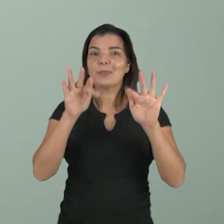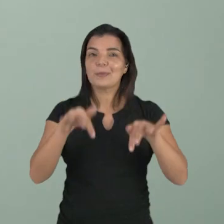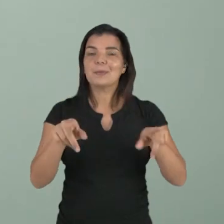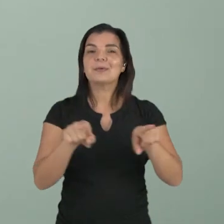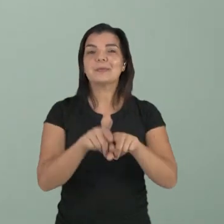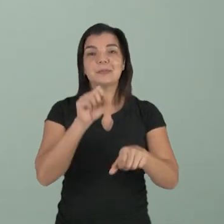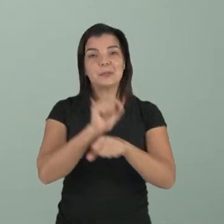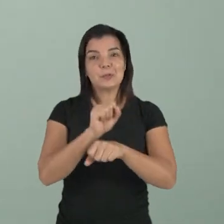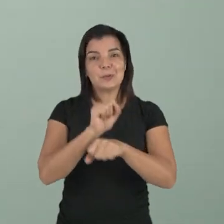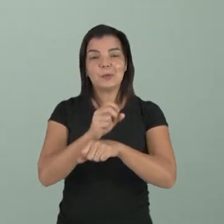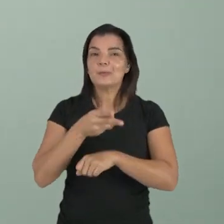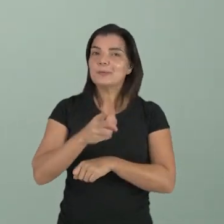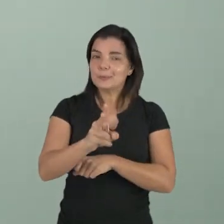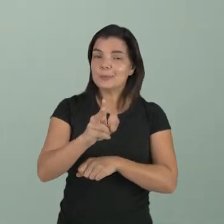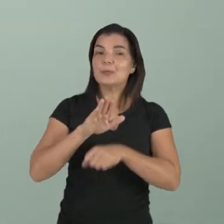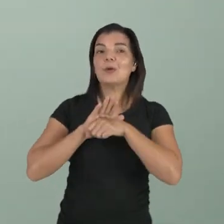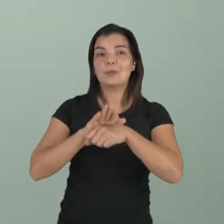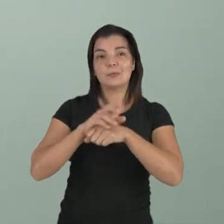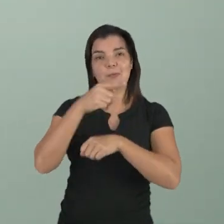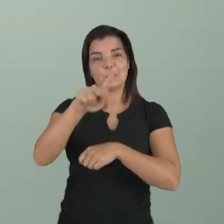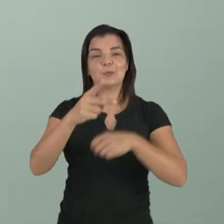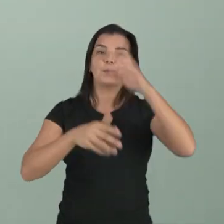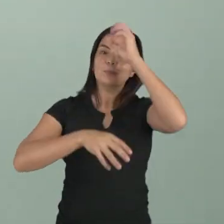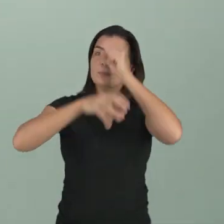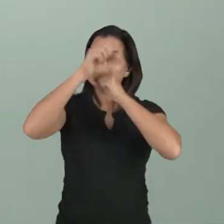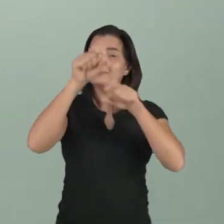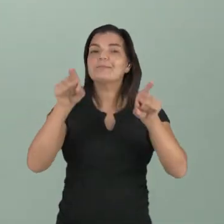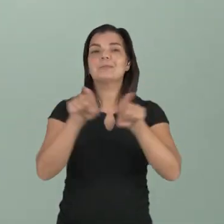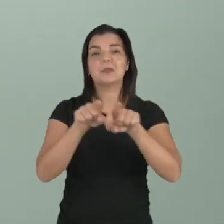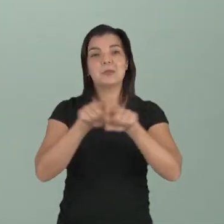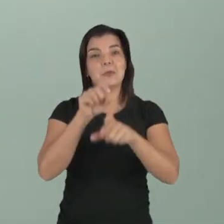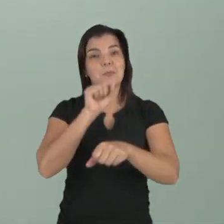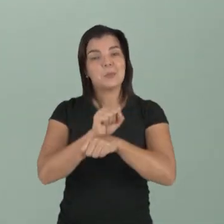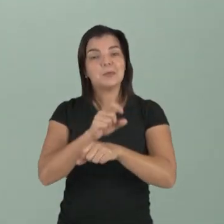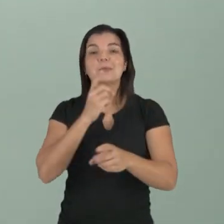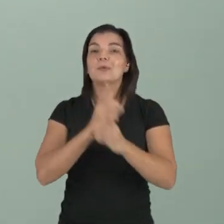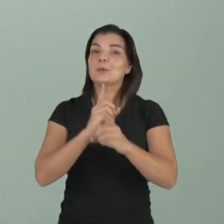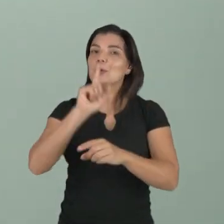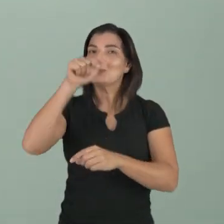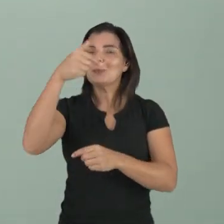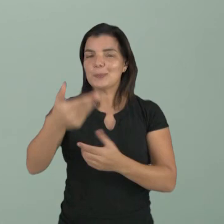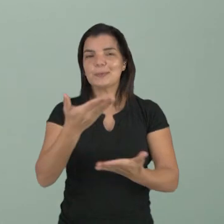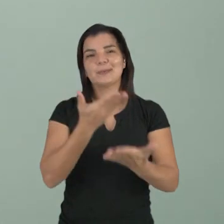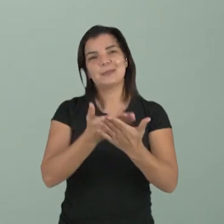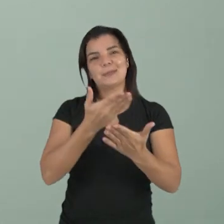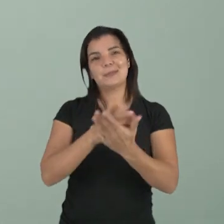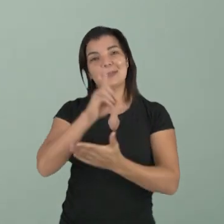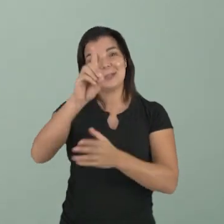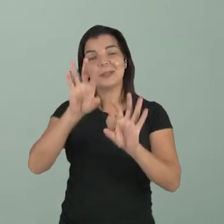final. Espero continuar contribuindo com a sua aprendizagem e espero encontrá-los em outras